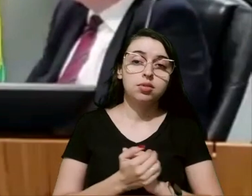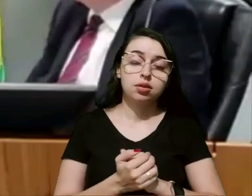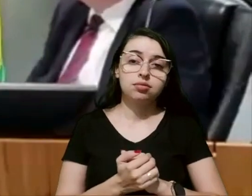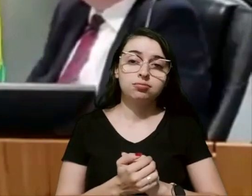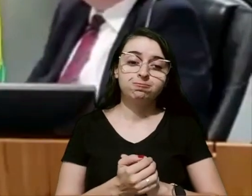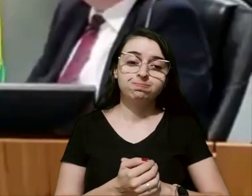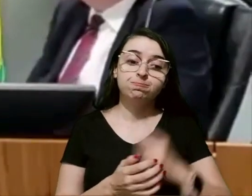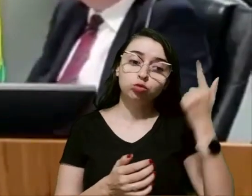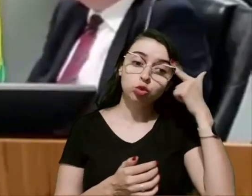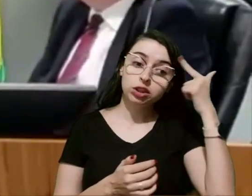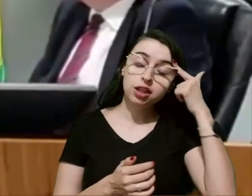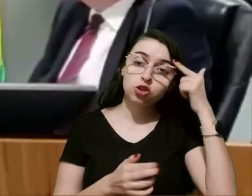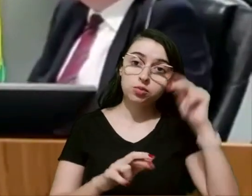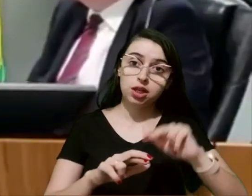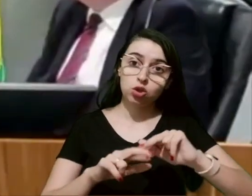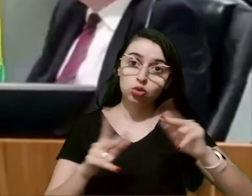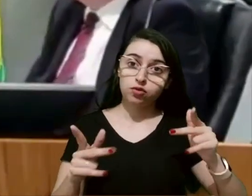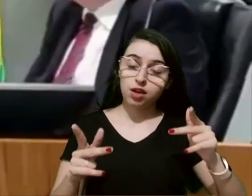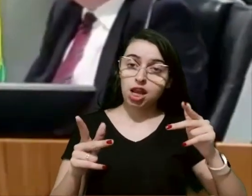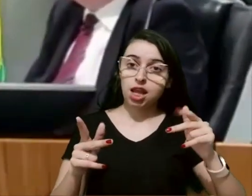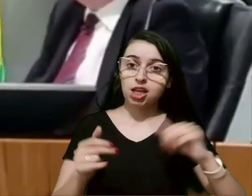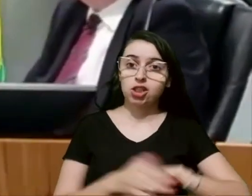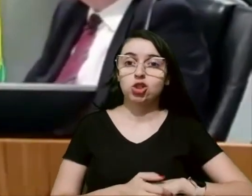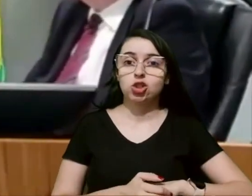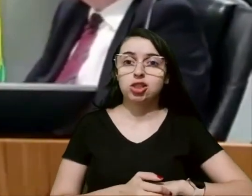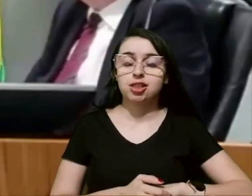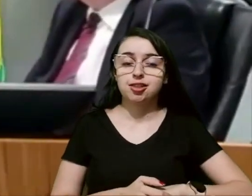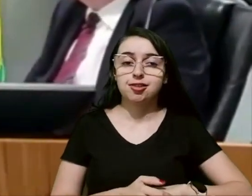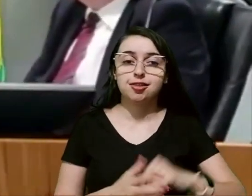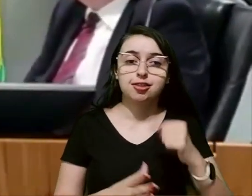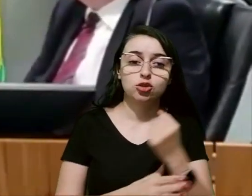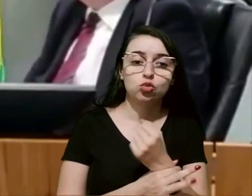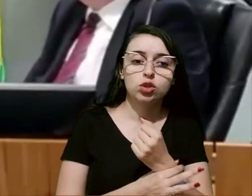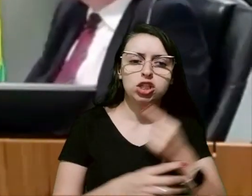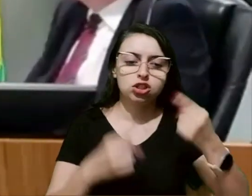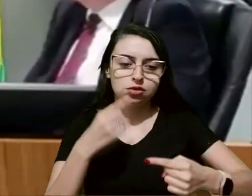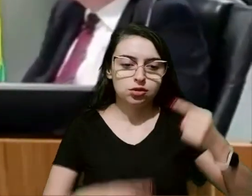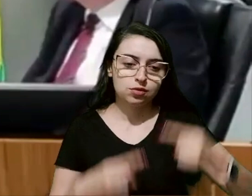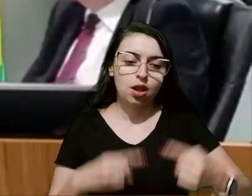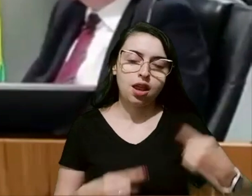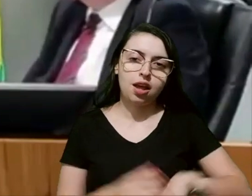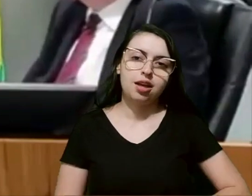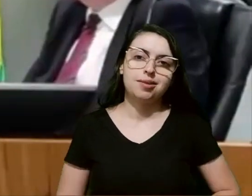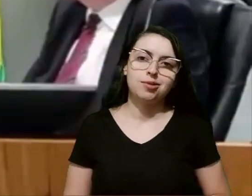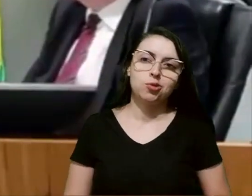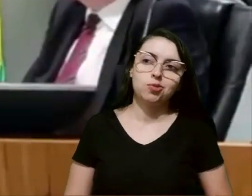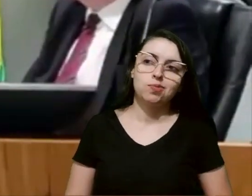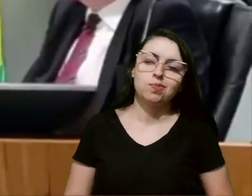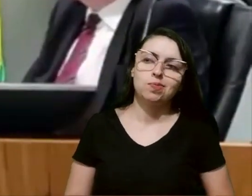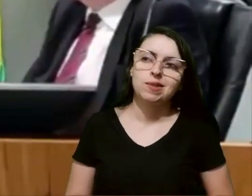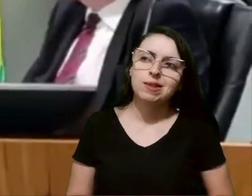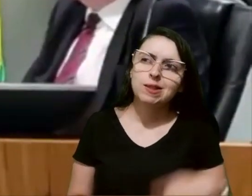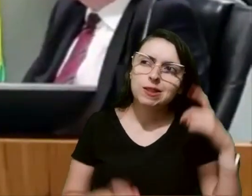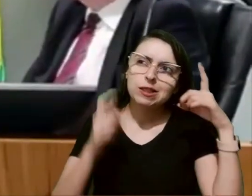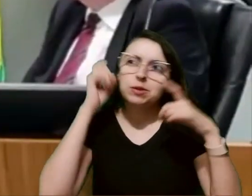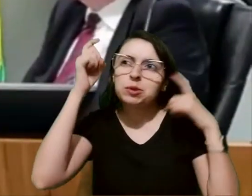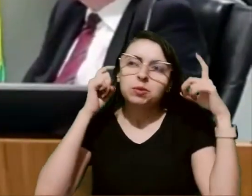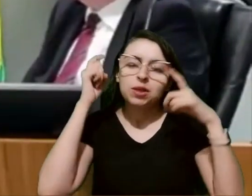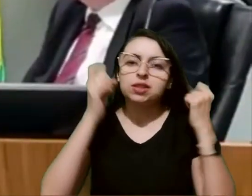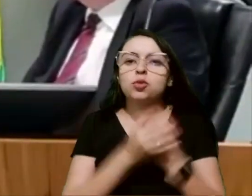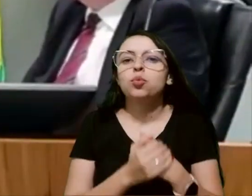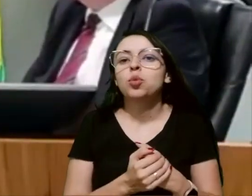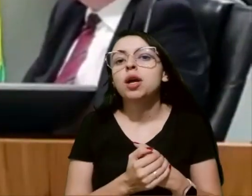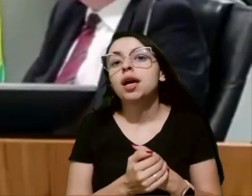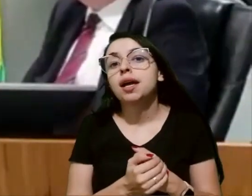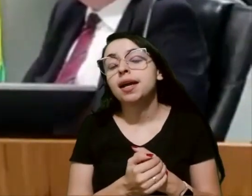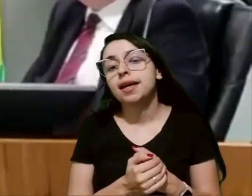elas podem ser interpretadas como uma espécie de garantia da discussão e, consequentemente, de manutenção da incerteza, né, no